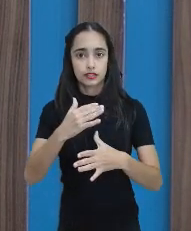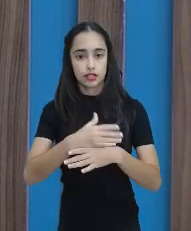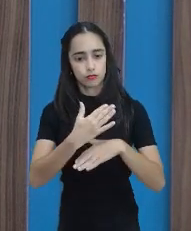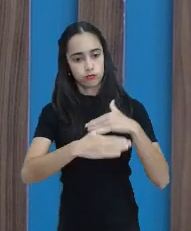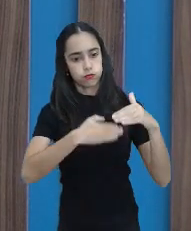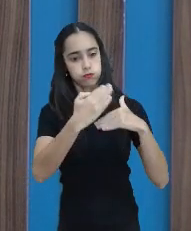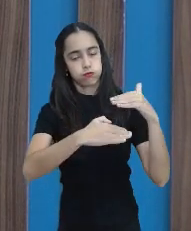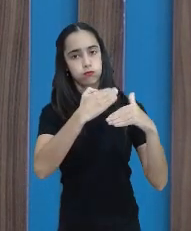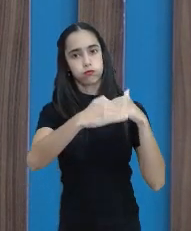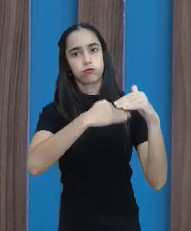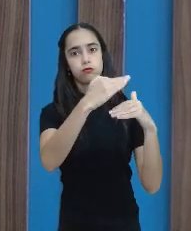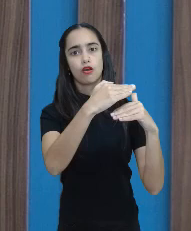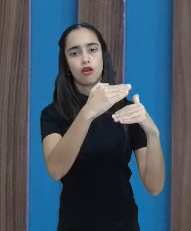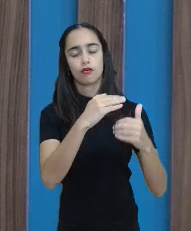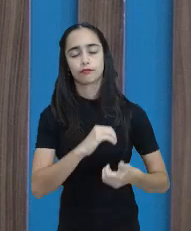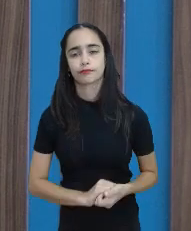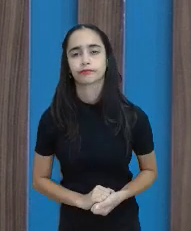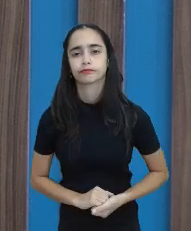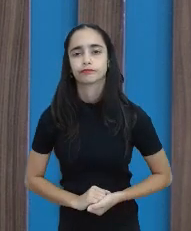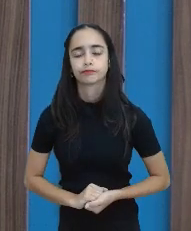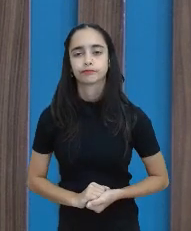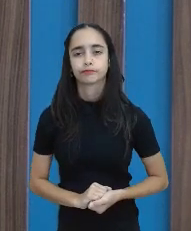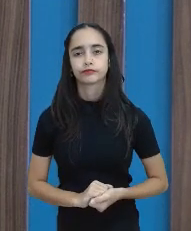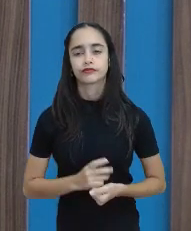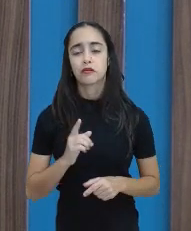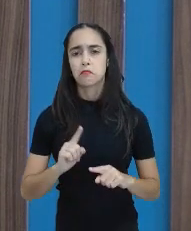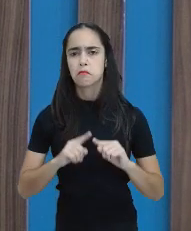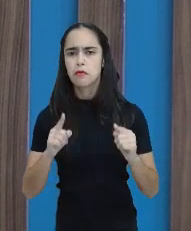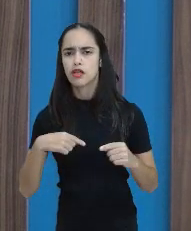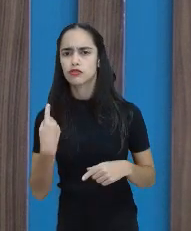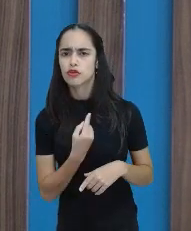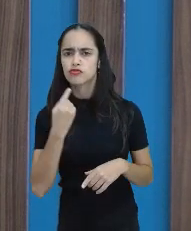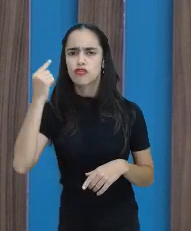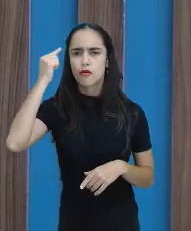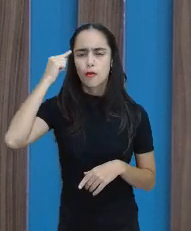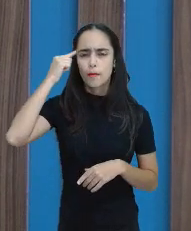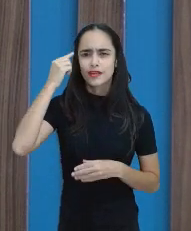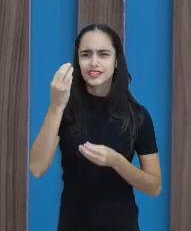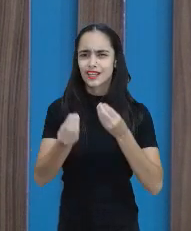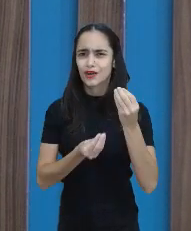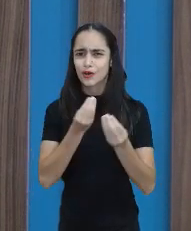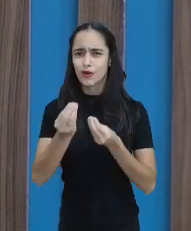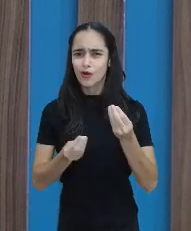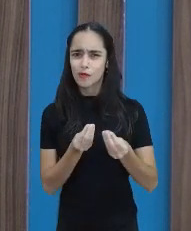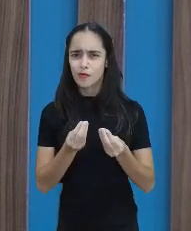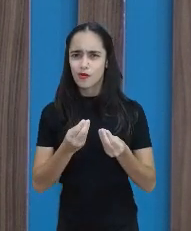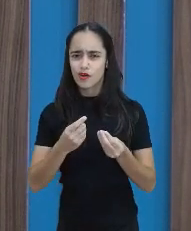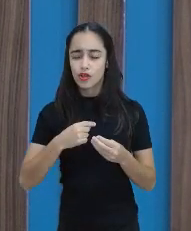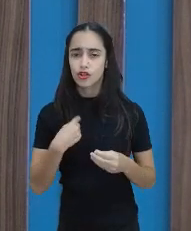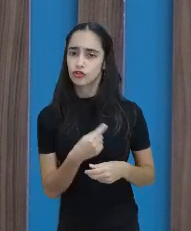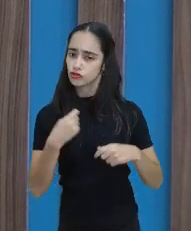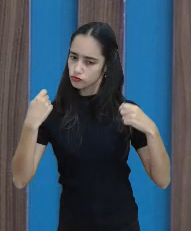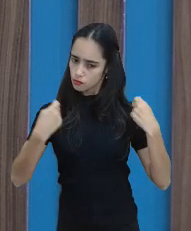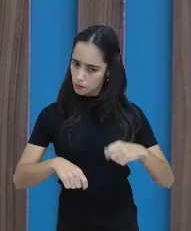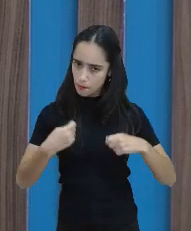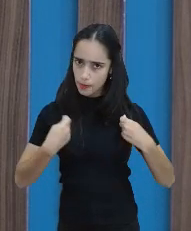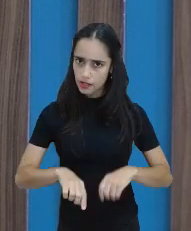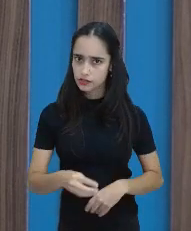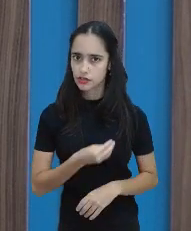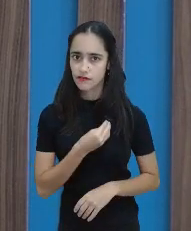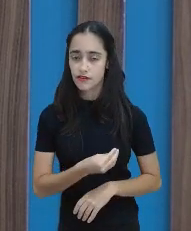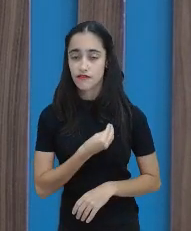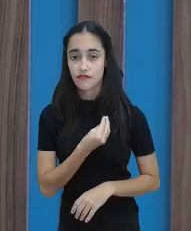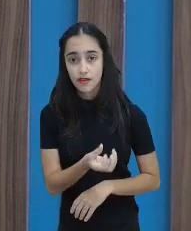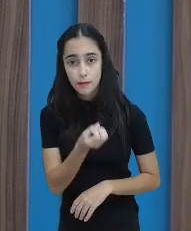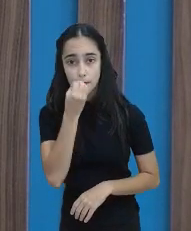demandas, serviços, enfim. Só que aí a gente pensa, né, como é? A gente precisa viver bem na nossa cidade, né,